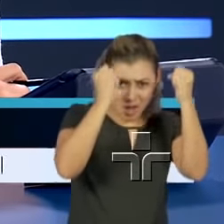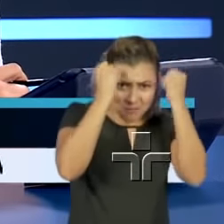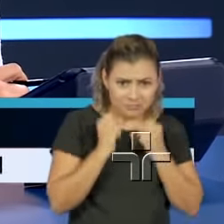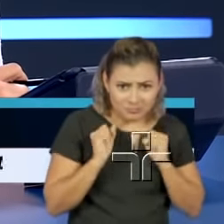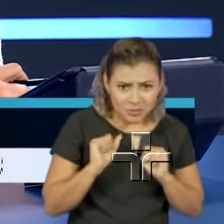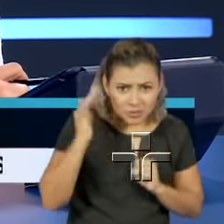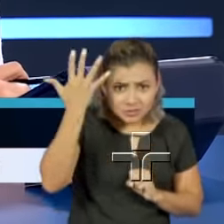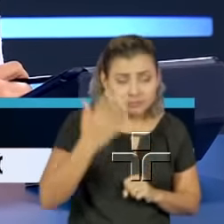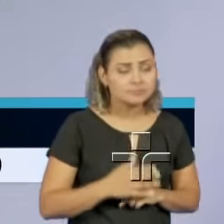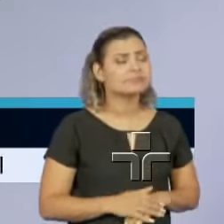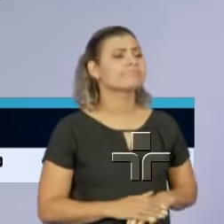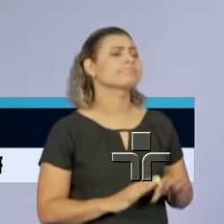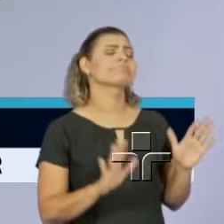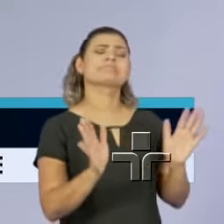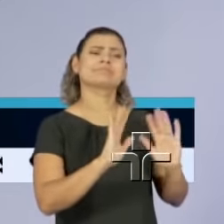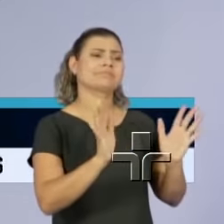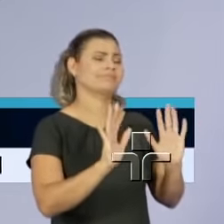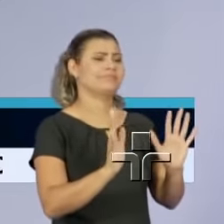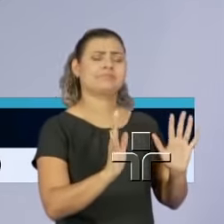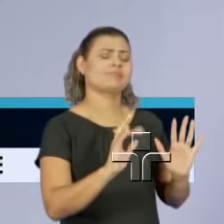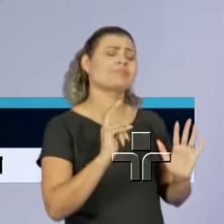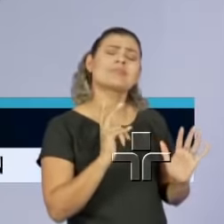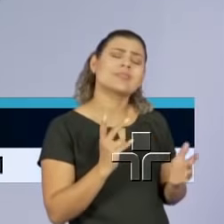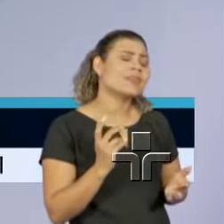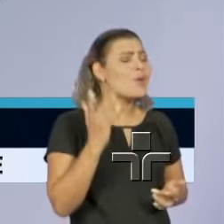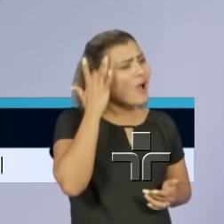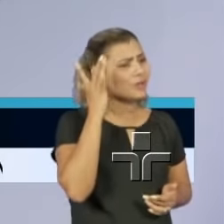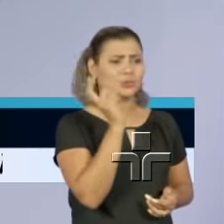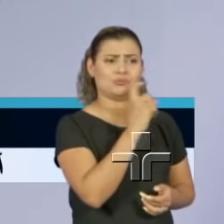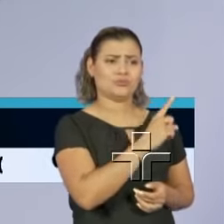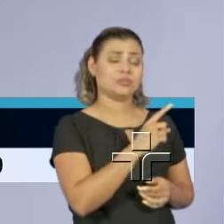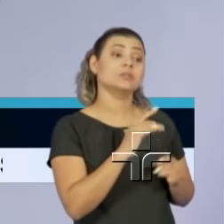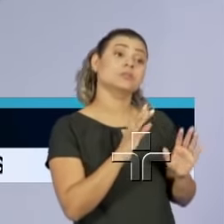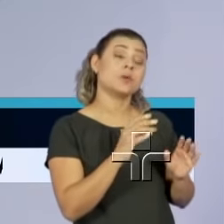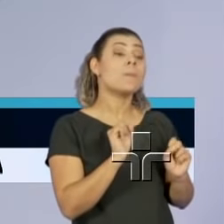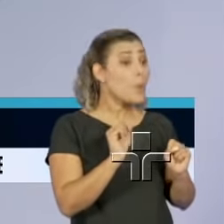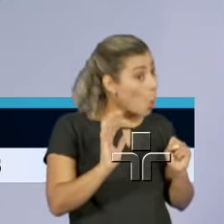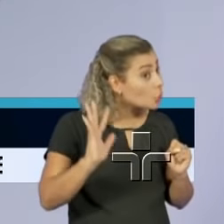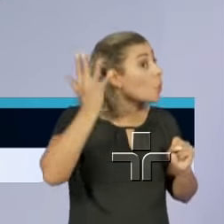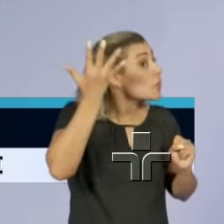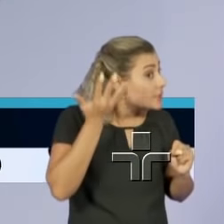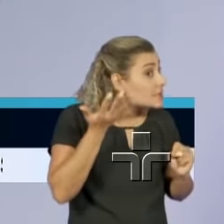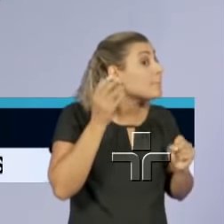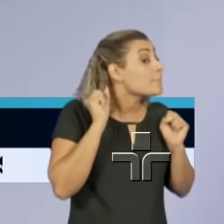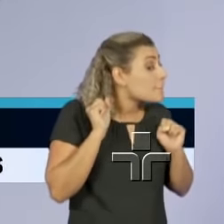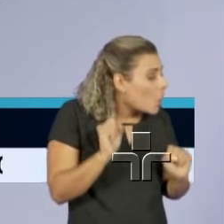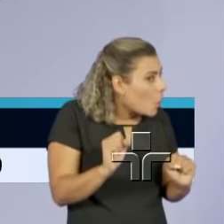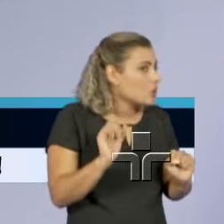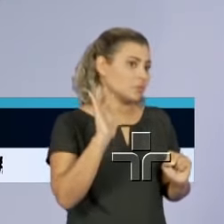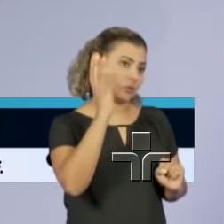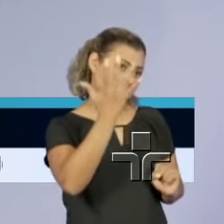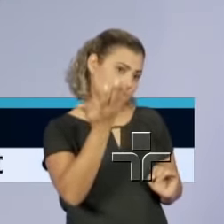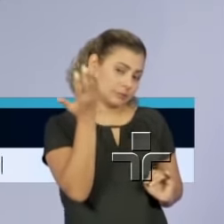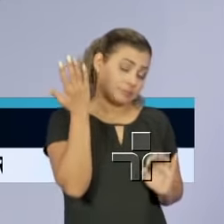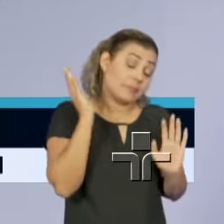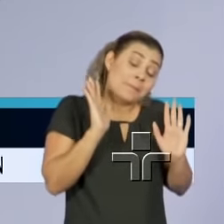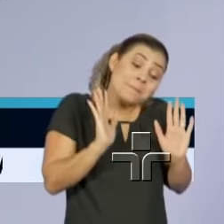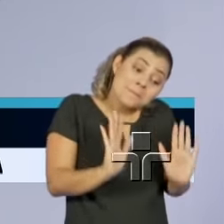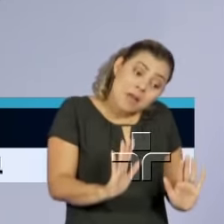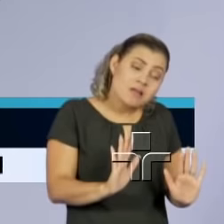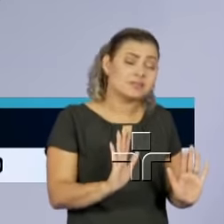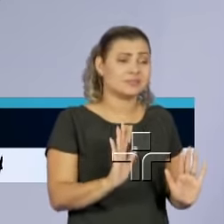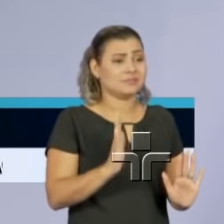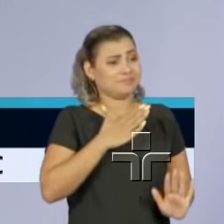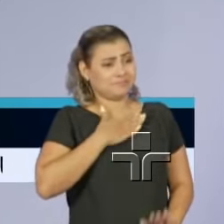Eu acho remota essa hipótese. Ela não pode ser afastada, porque uma das maneiras